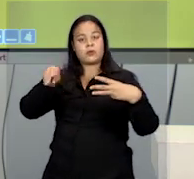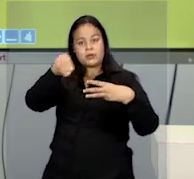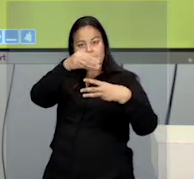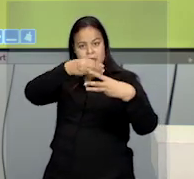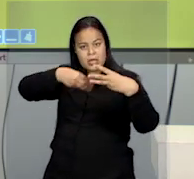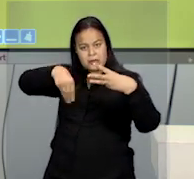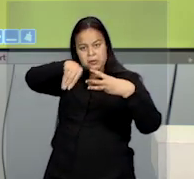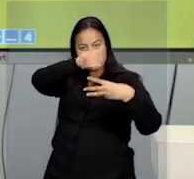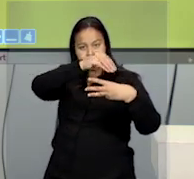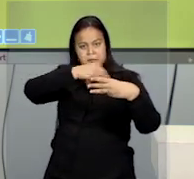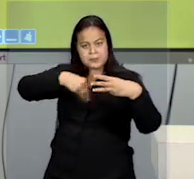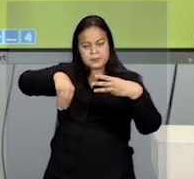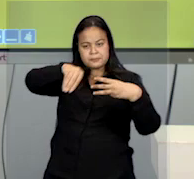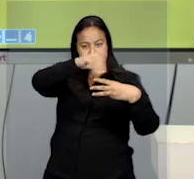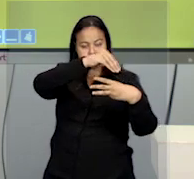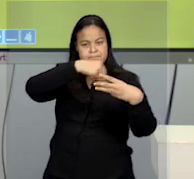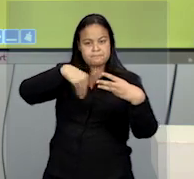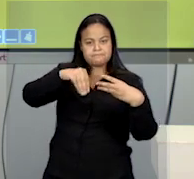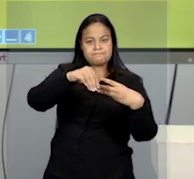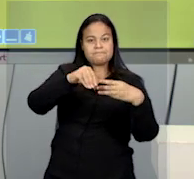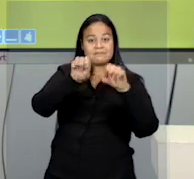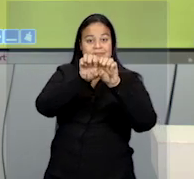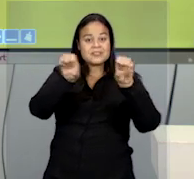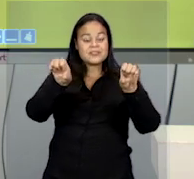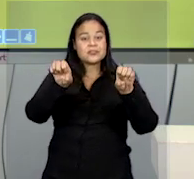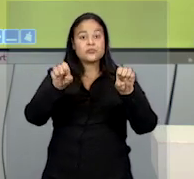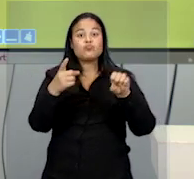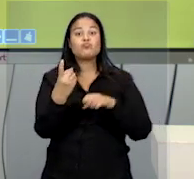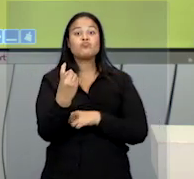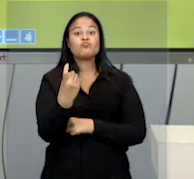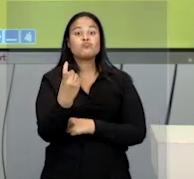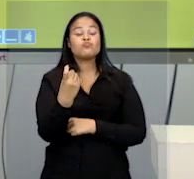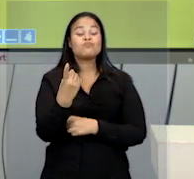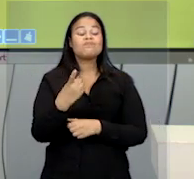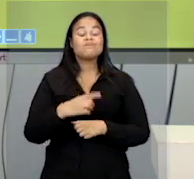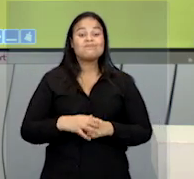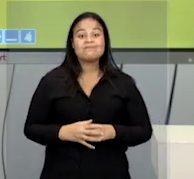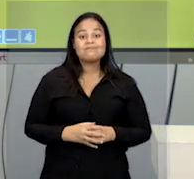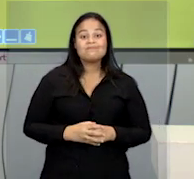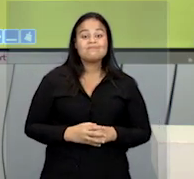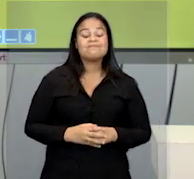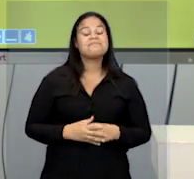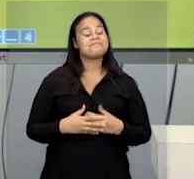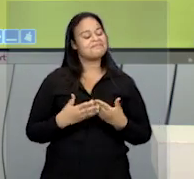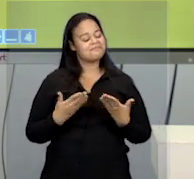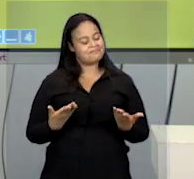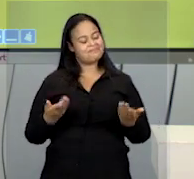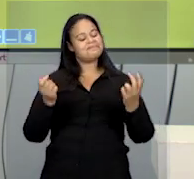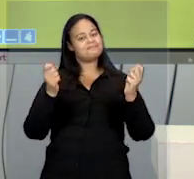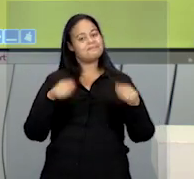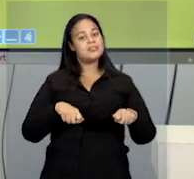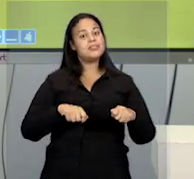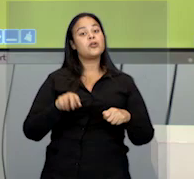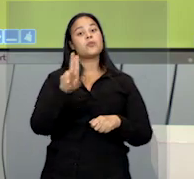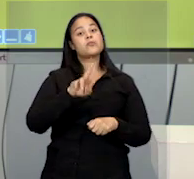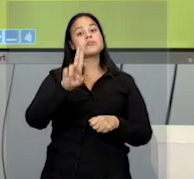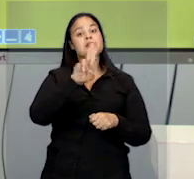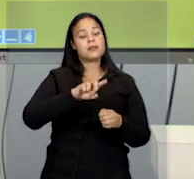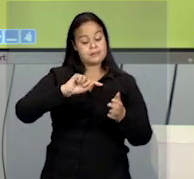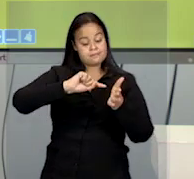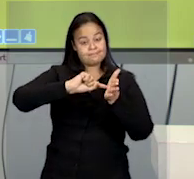reagente. E aqui na equação eu só tenho 1. Então eu preciso multiplicar